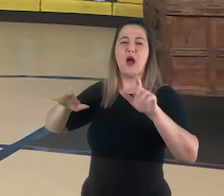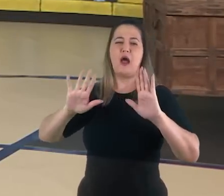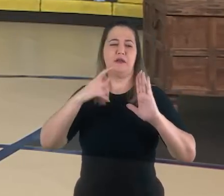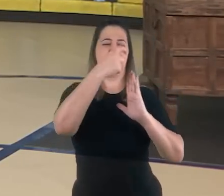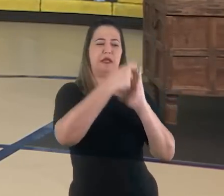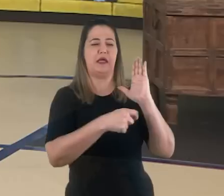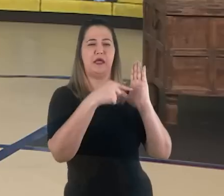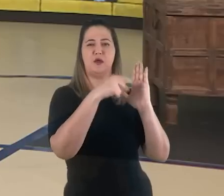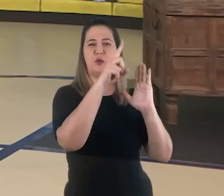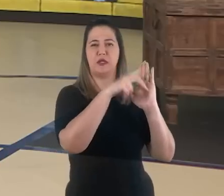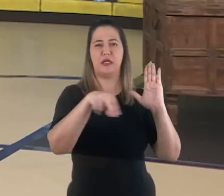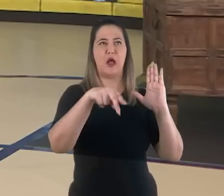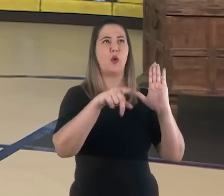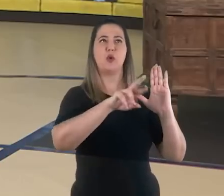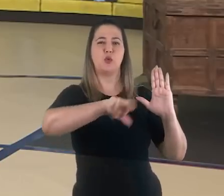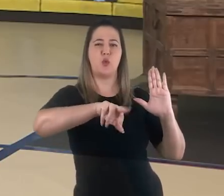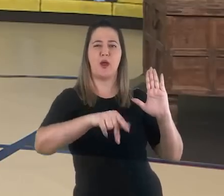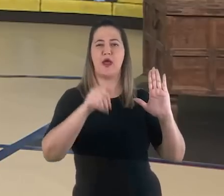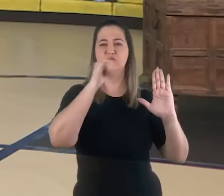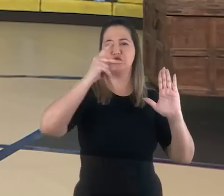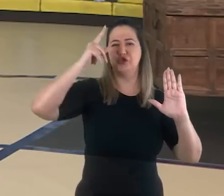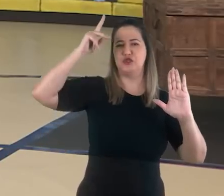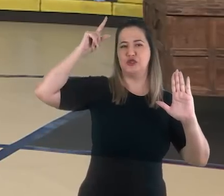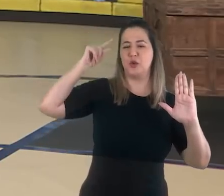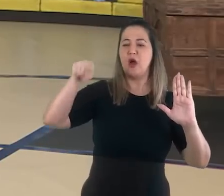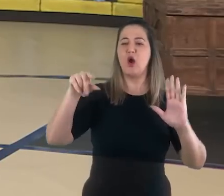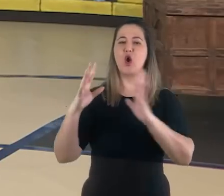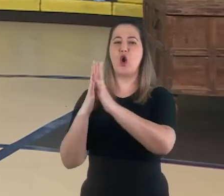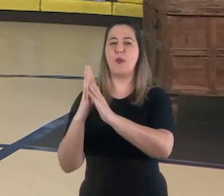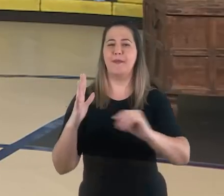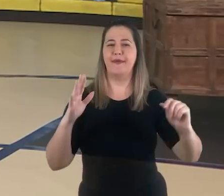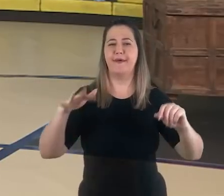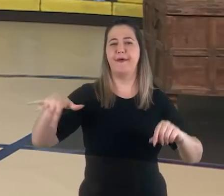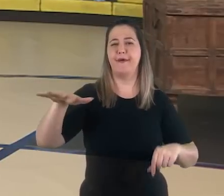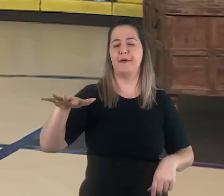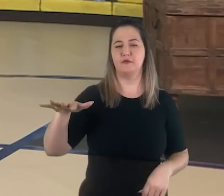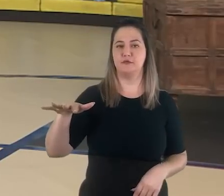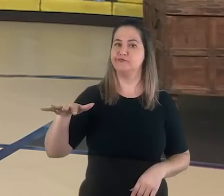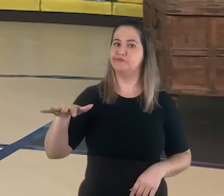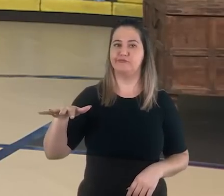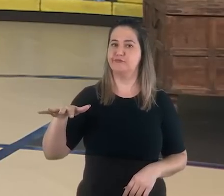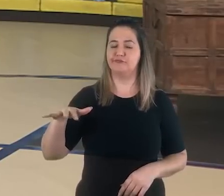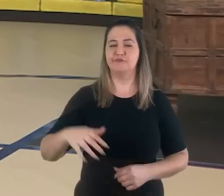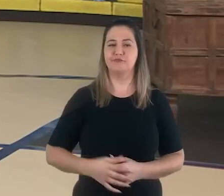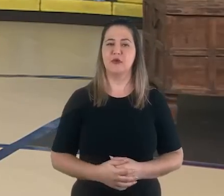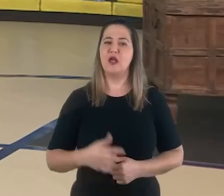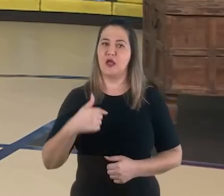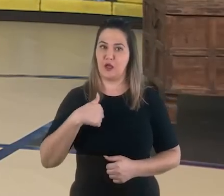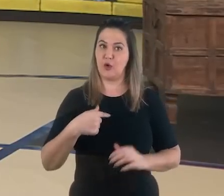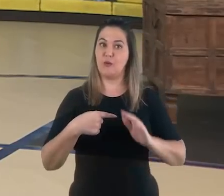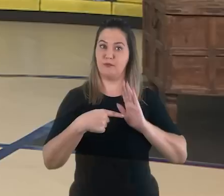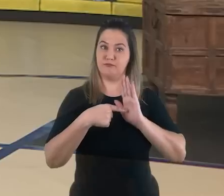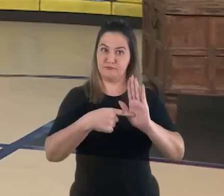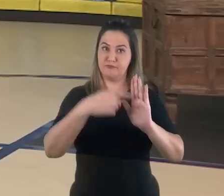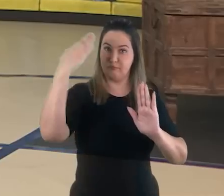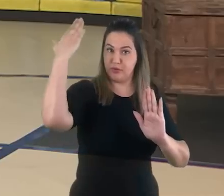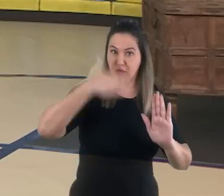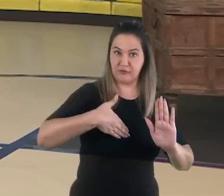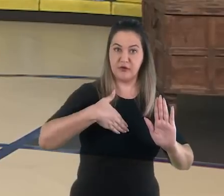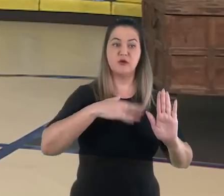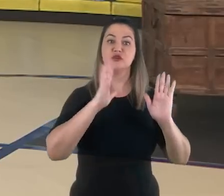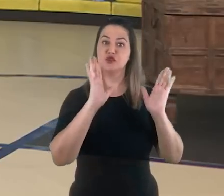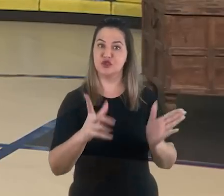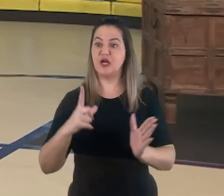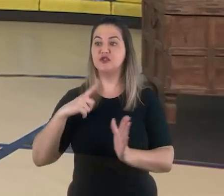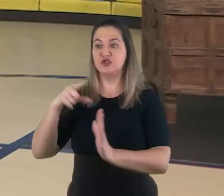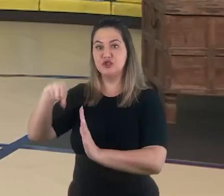seria tão antigo porque estaria plagiando os persas ou os gregos. Eu mostrei que muito antes disso já havia esse esquema de